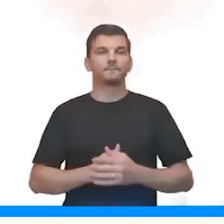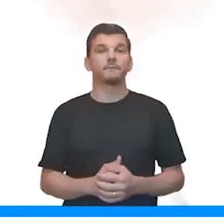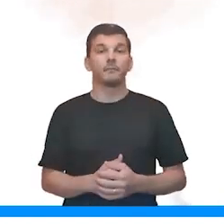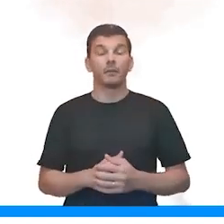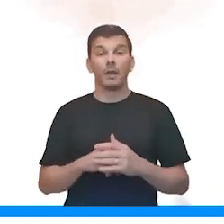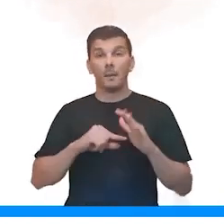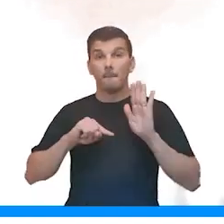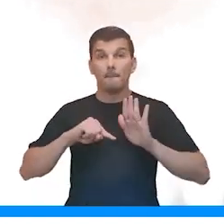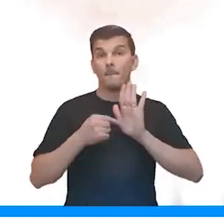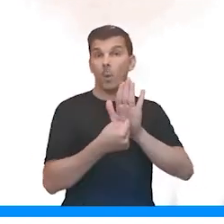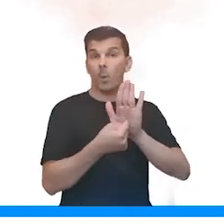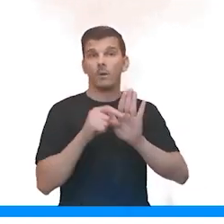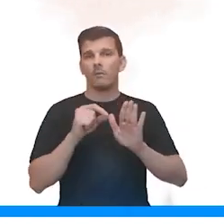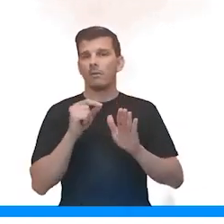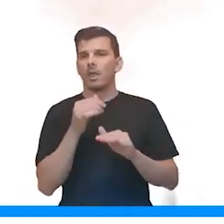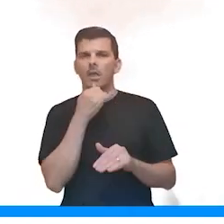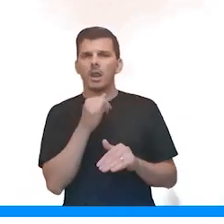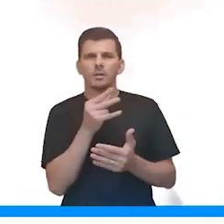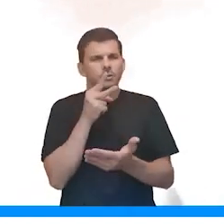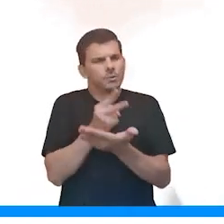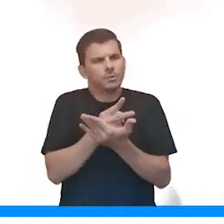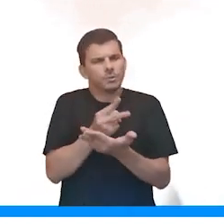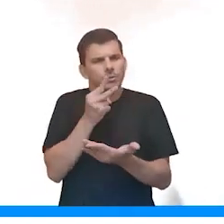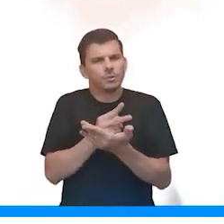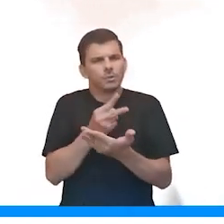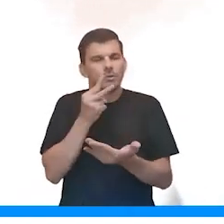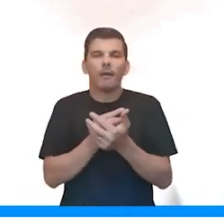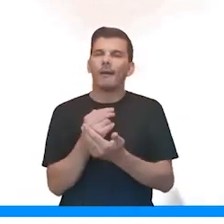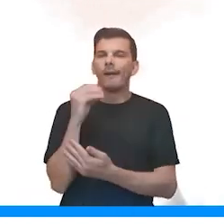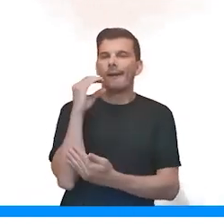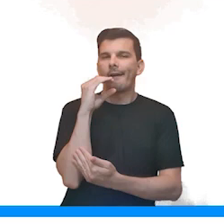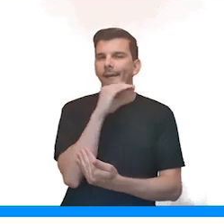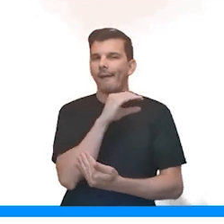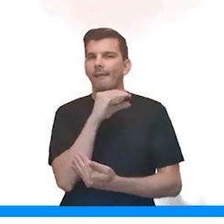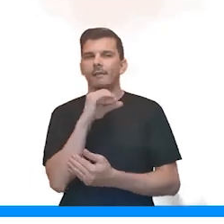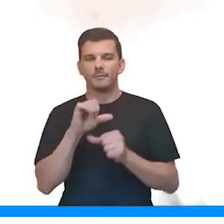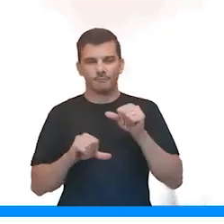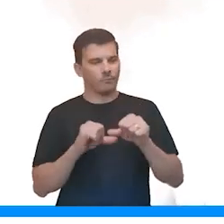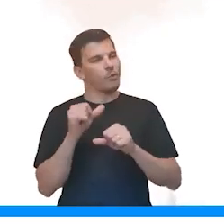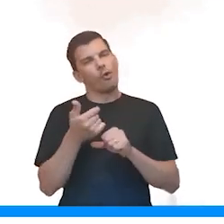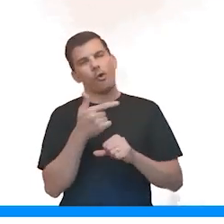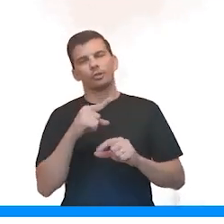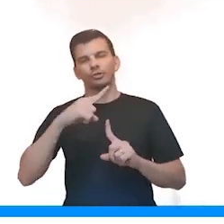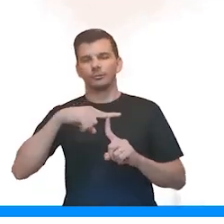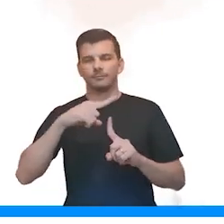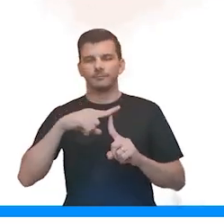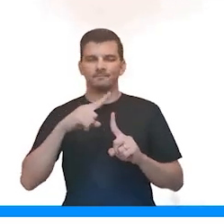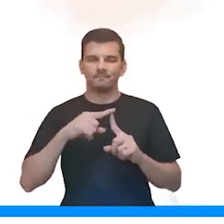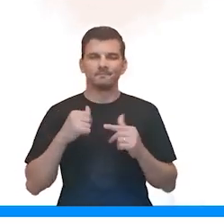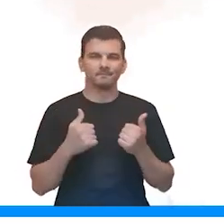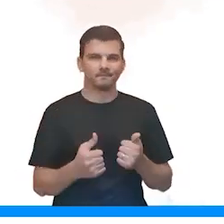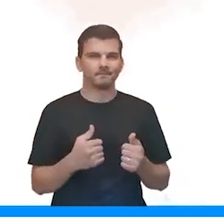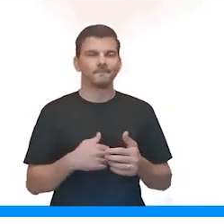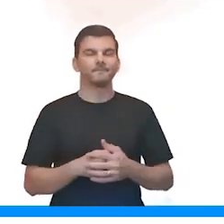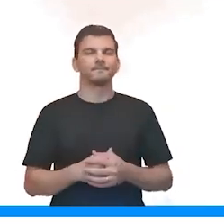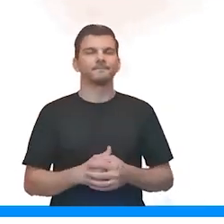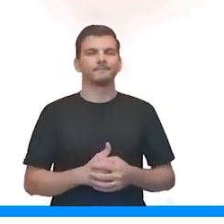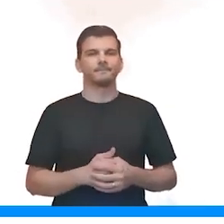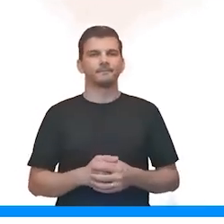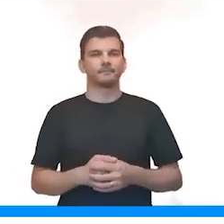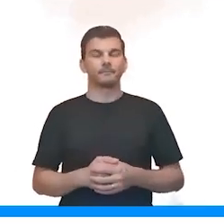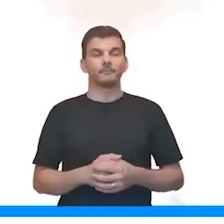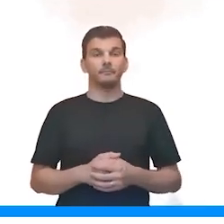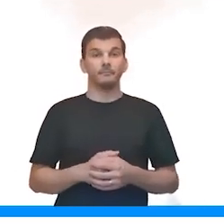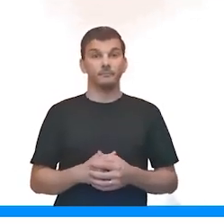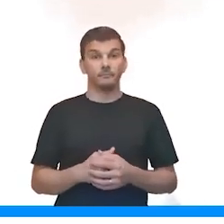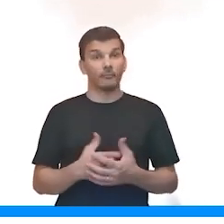né? Foi convertida em trabalho. Isso demonstra que a energia se conservou. A energia na forma de calor transformou-se em outros tipos de energia.